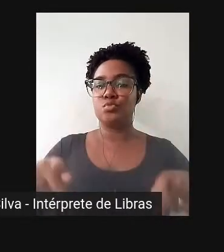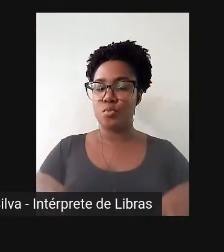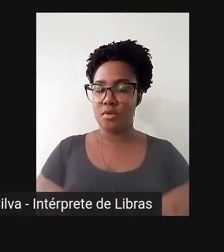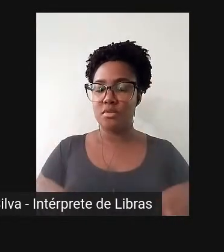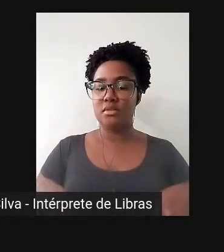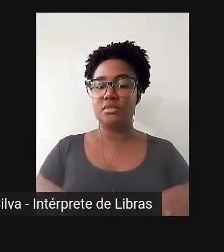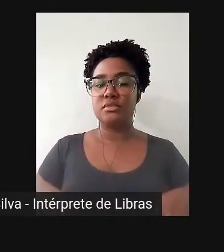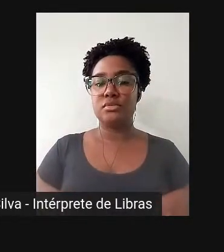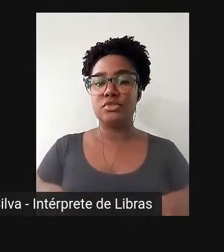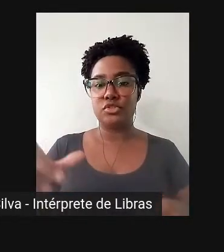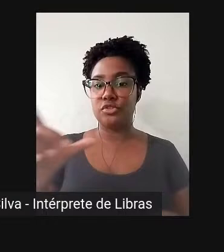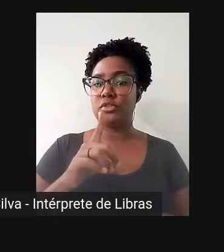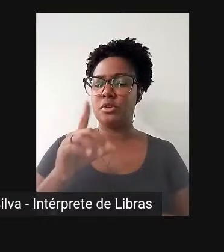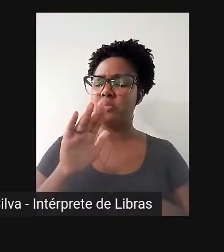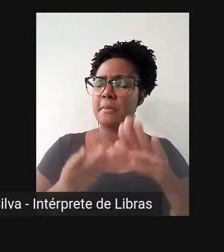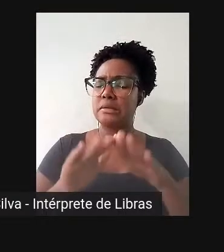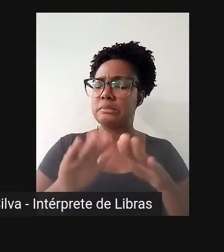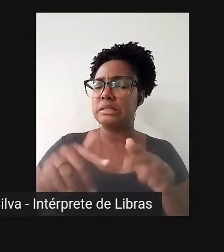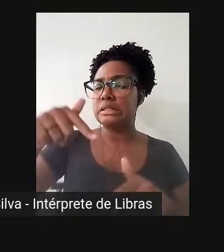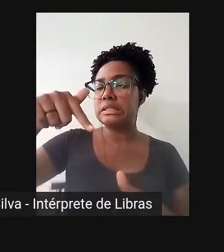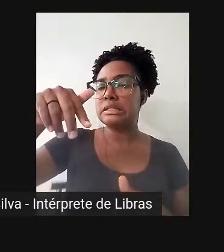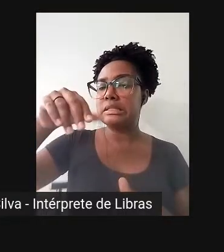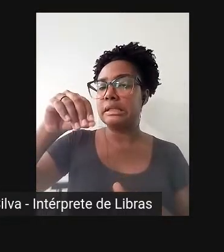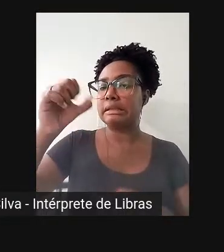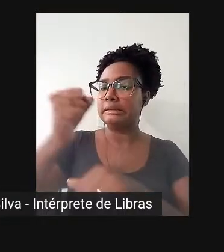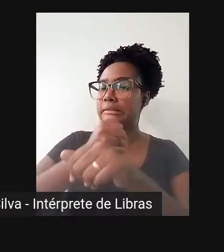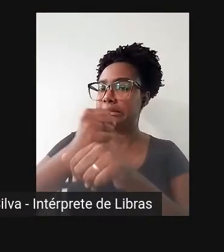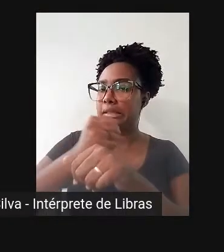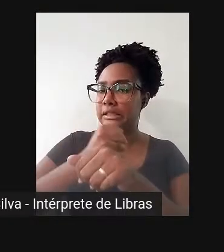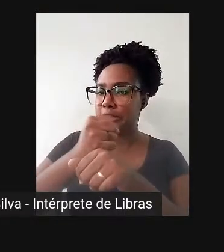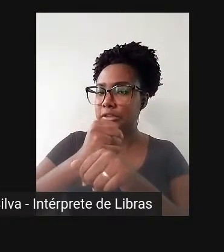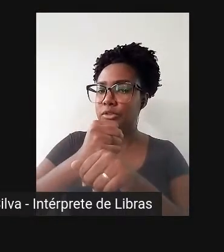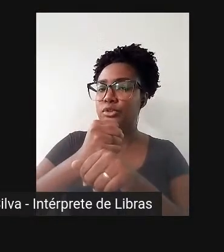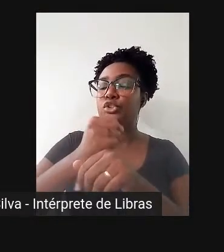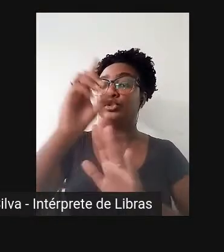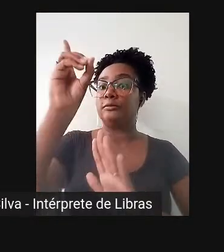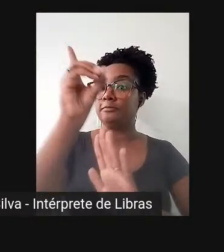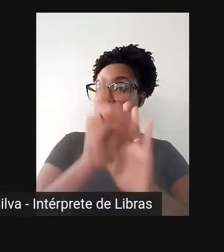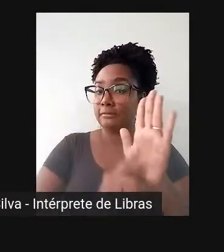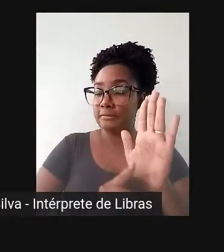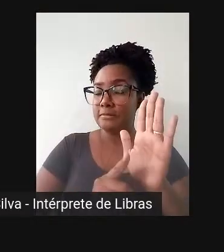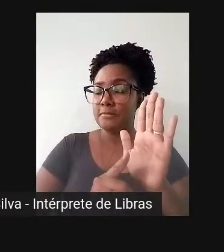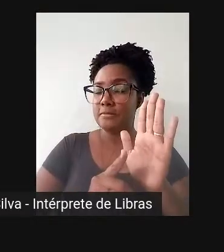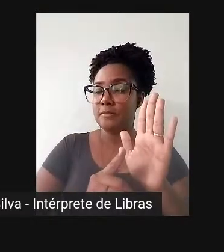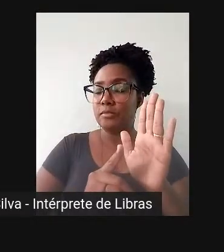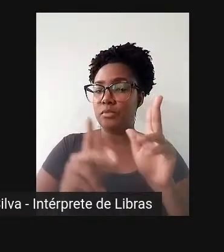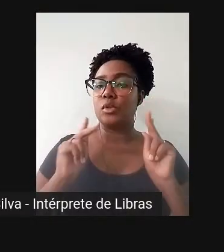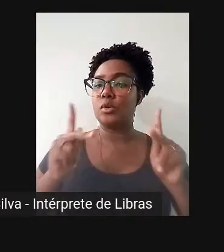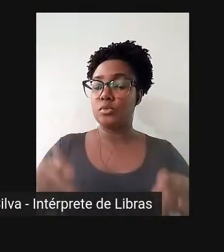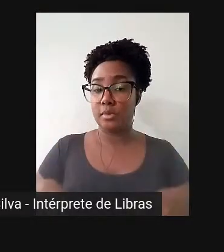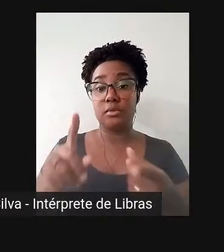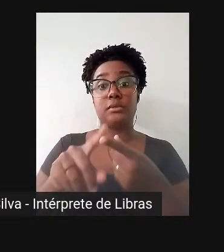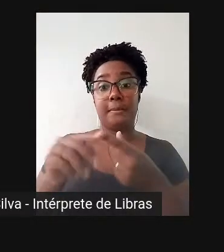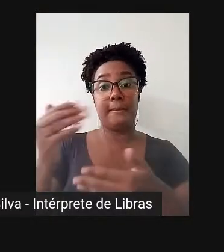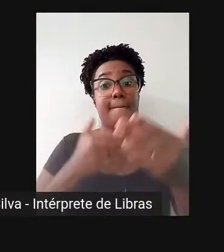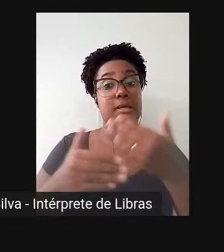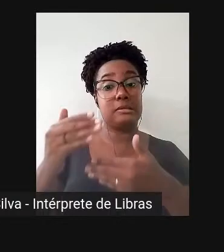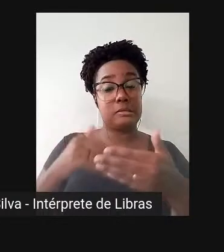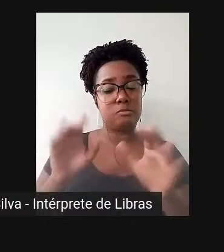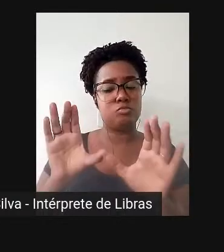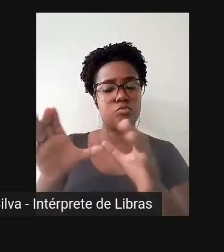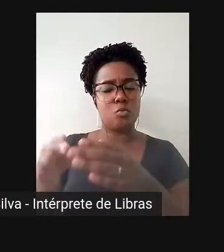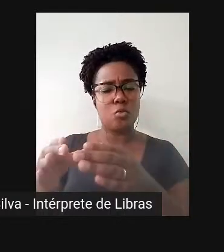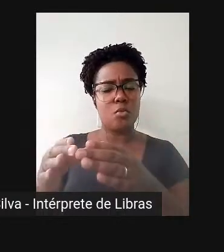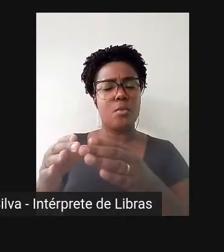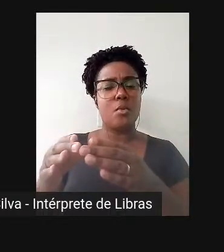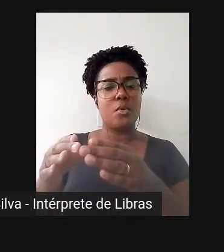aí 70 anos da Declaração Universal dos Direitos Humanos. Eu faço parte também do Grupo de Trabalho de Enfrentamento ao Racismo